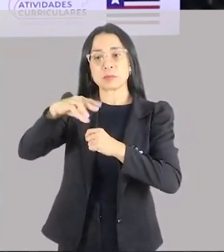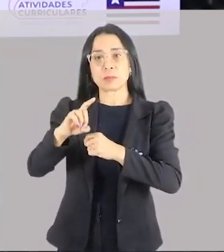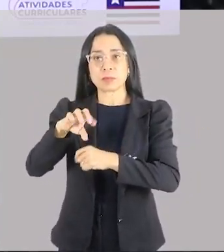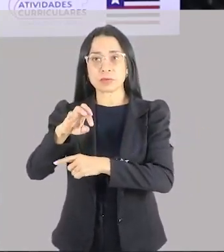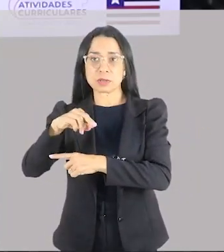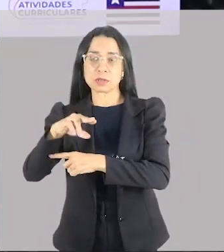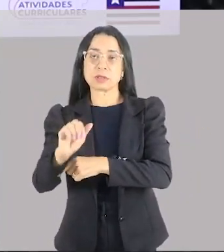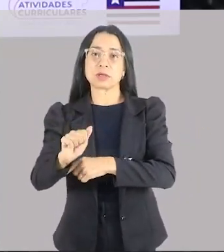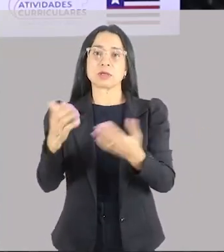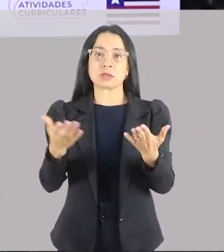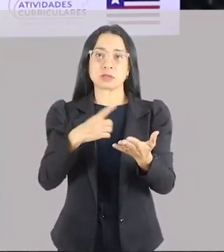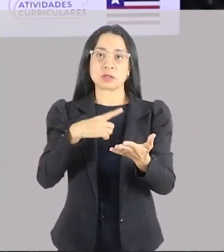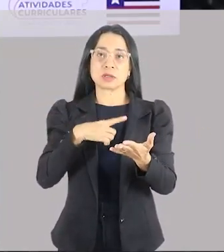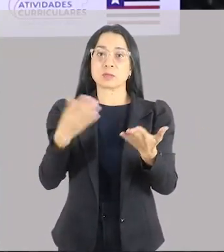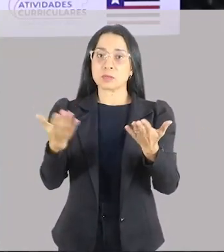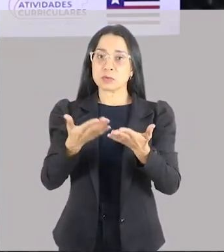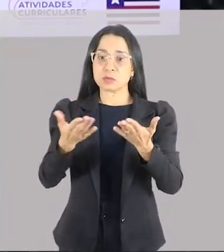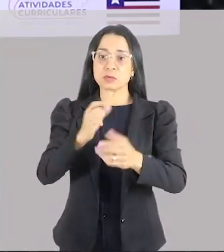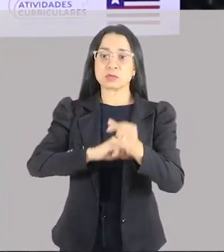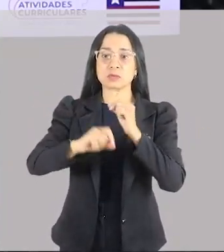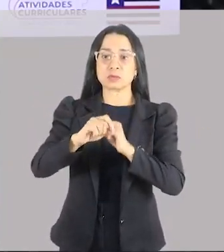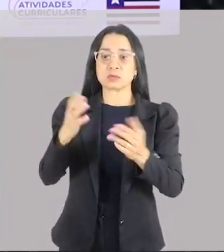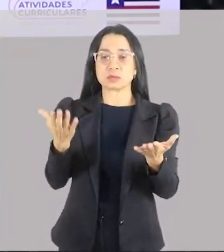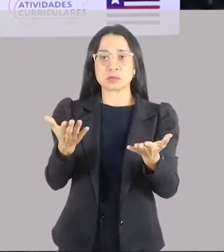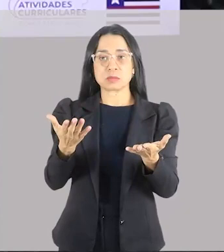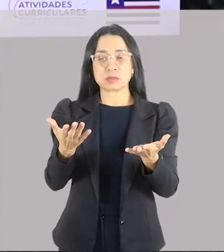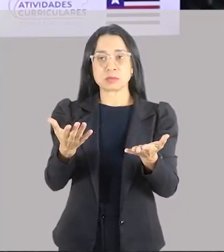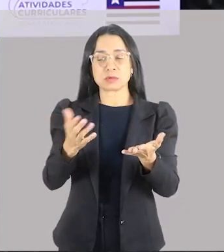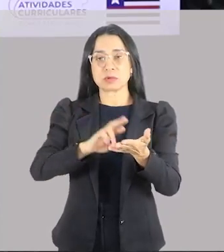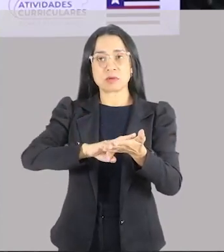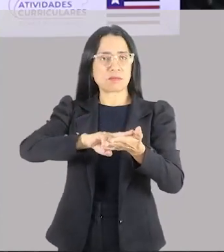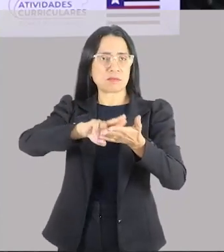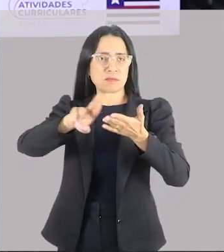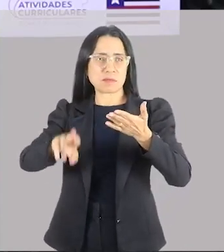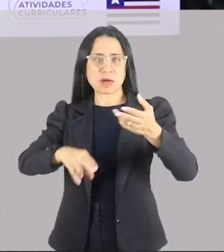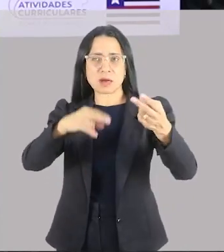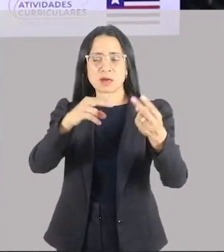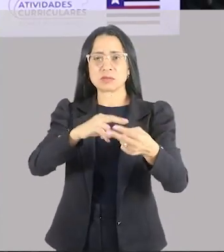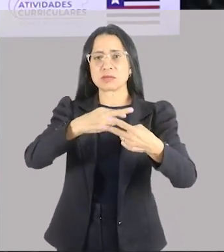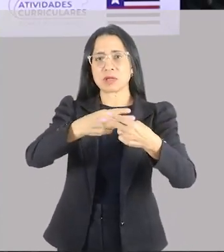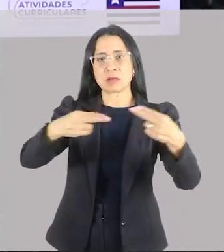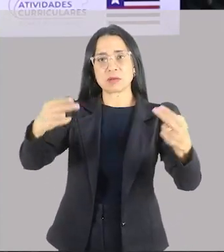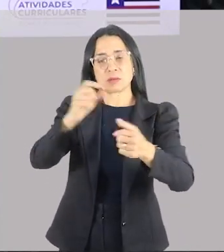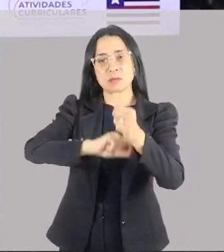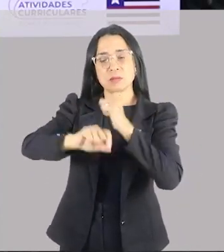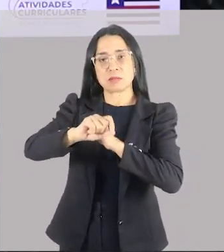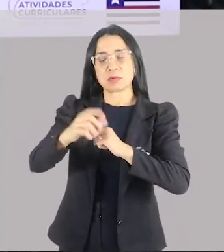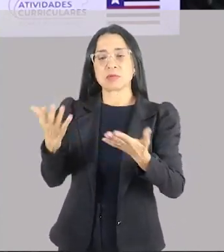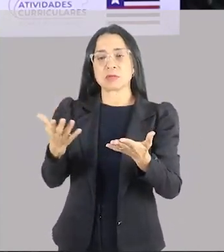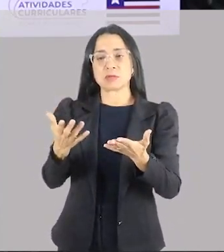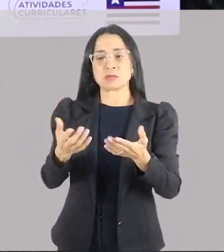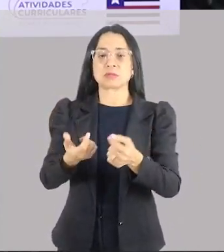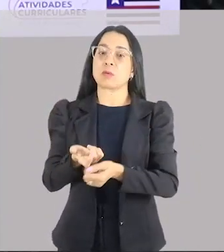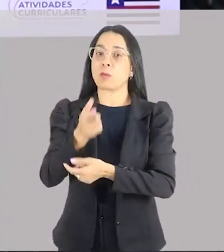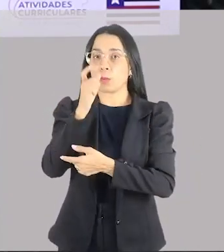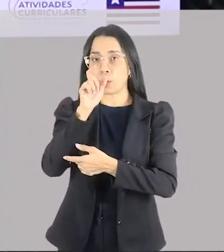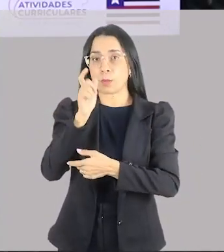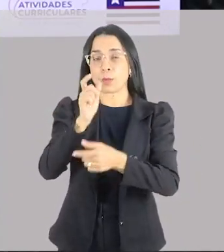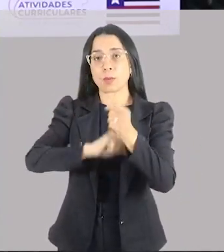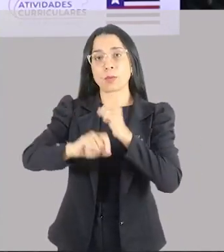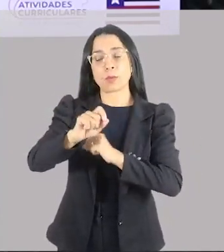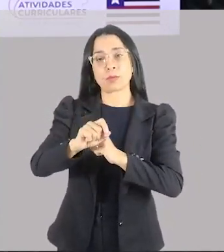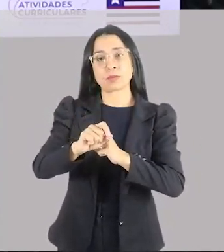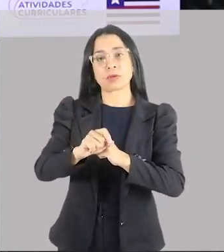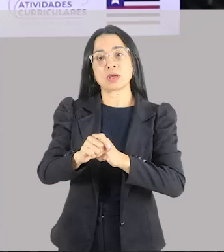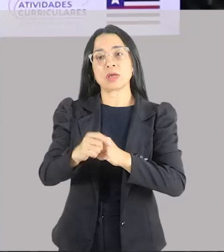vários procedimentos modernos graças aos filósofos da modernidade. Locke, por exemplo. Locke não é racionalista, mas é empirista. Locke era um